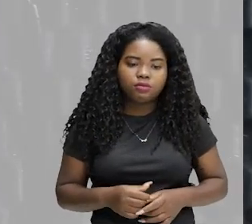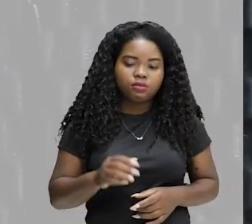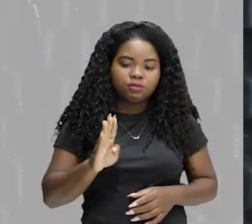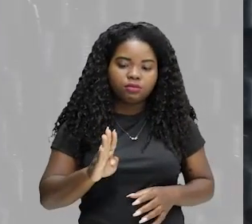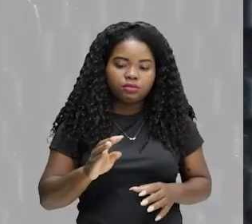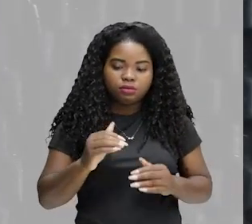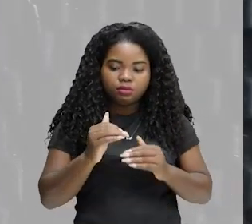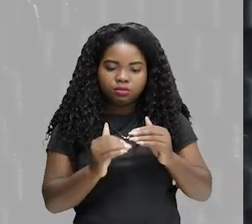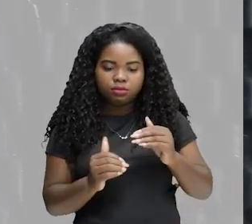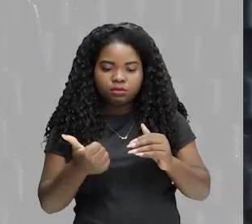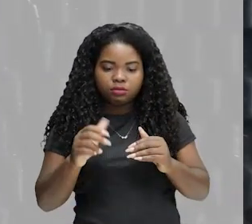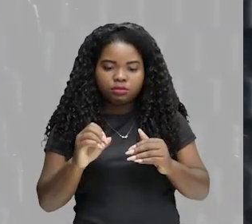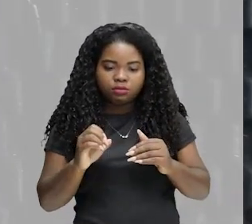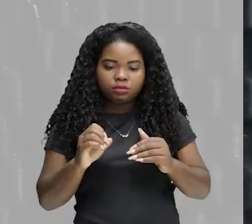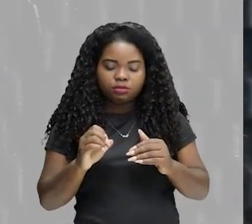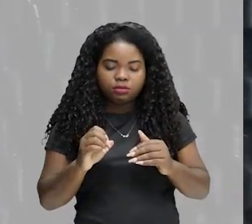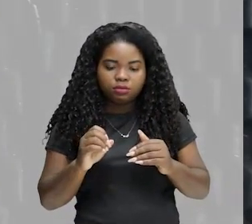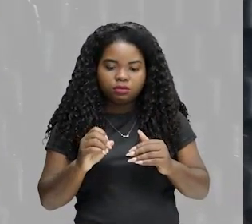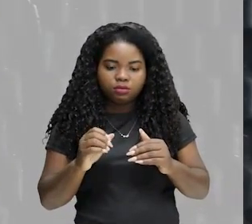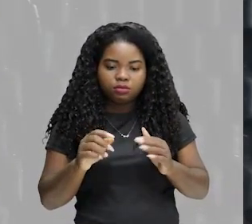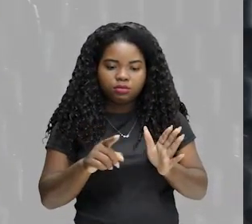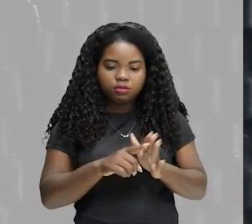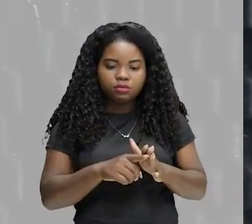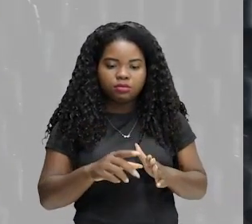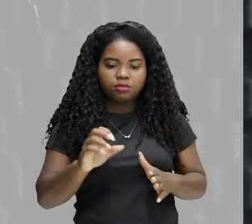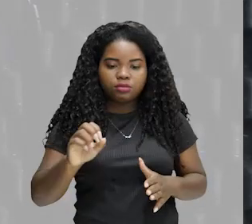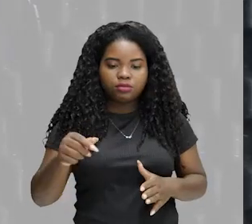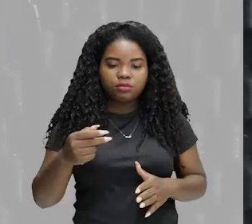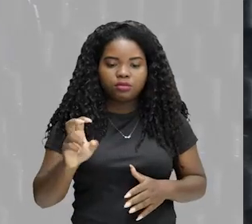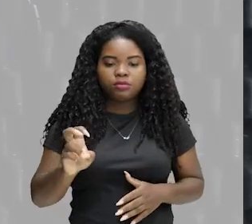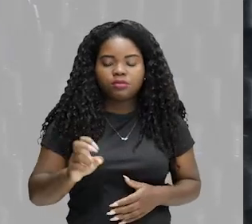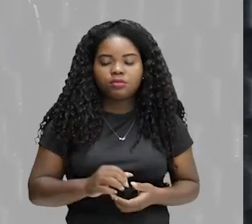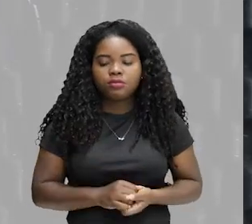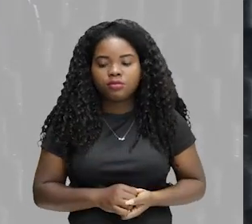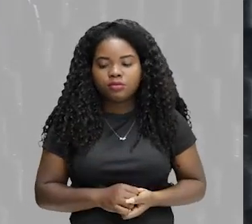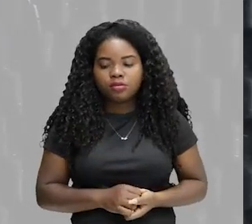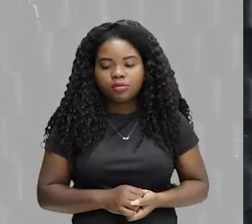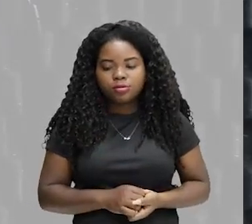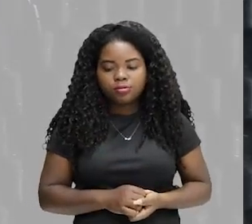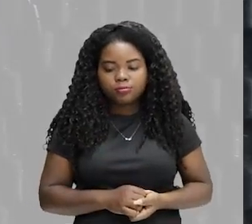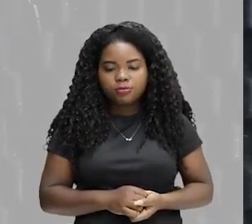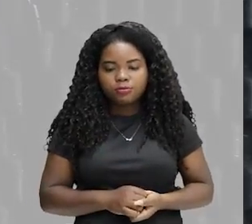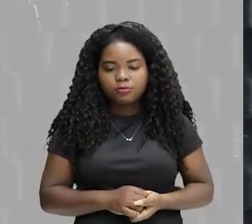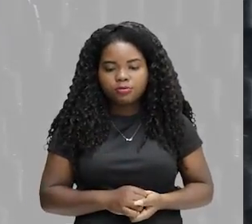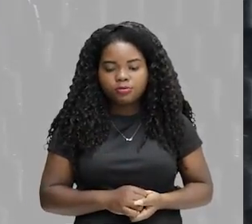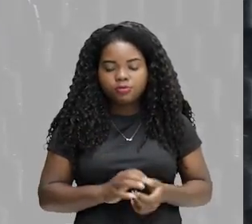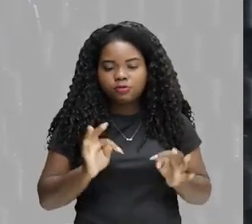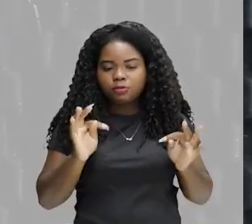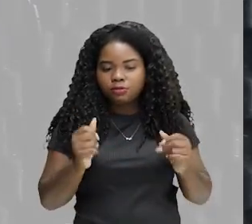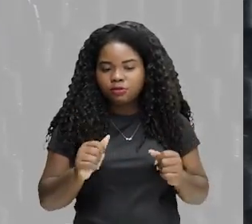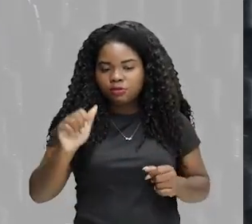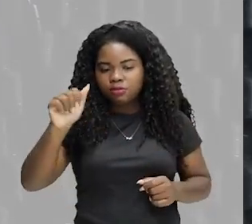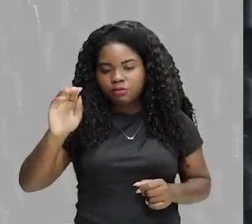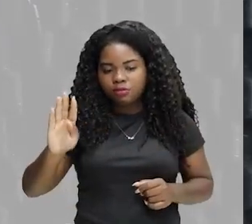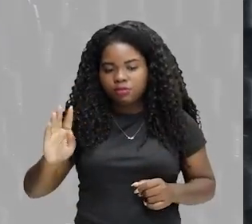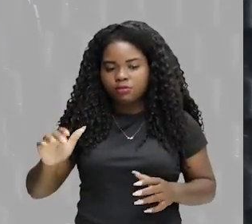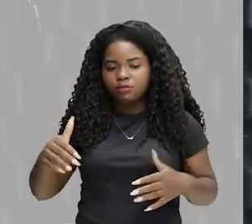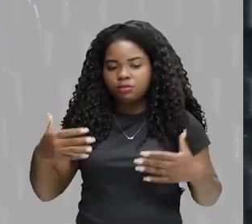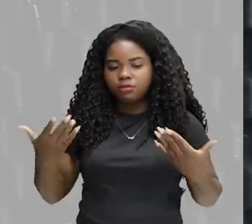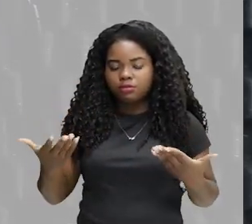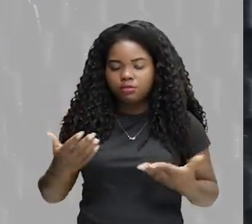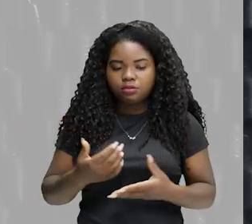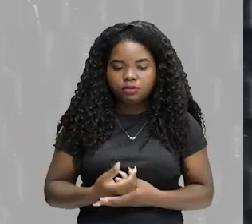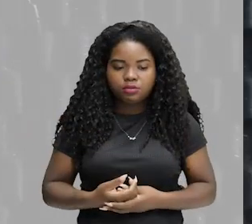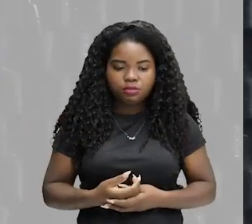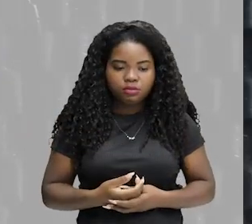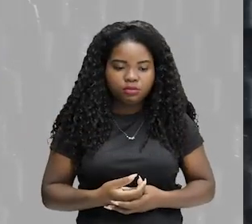menor que 10 elevado a menos 0,5, que foi o nosso maior valor. De todas as opções aí, ó, essa